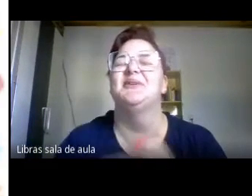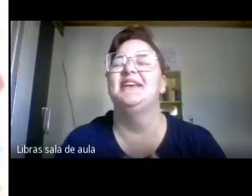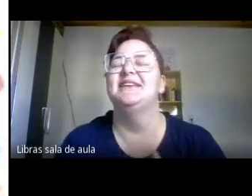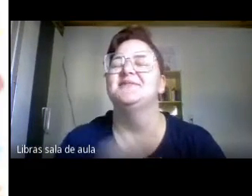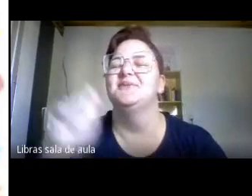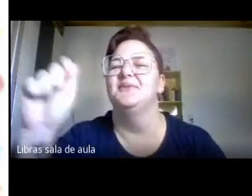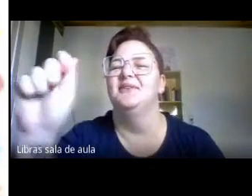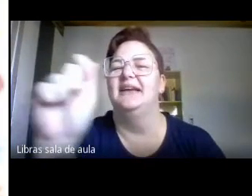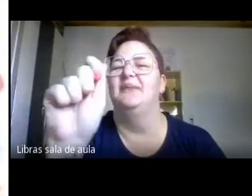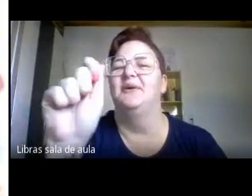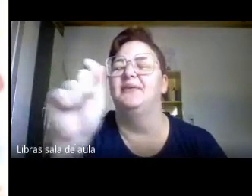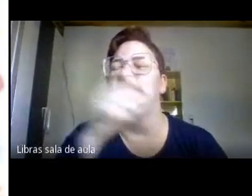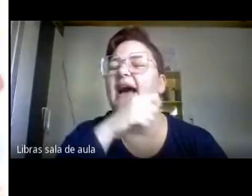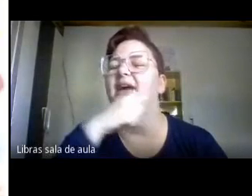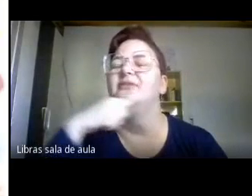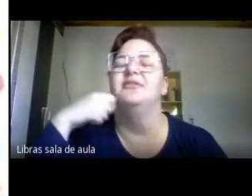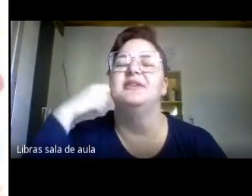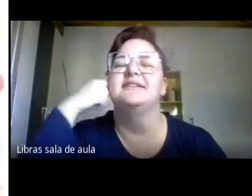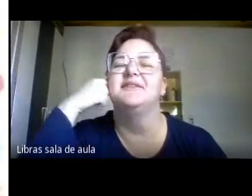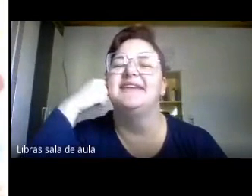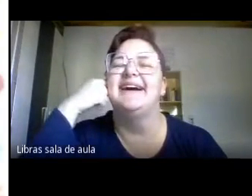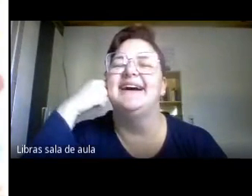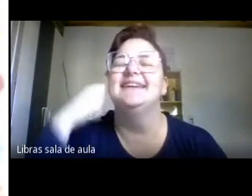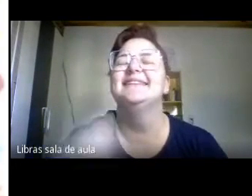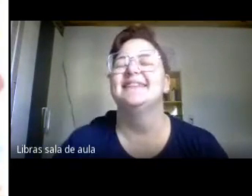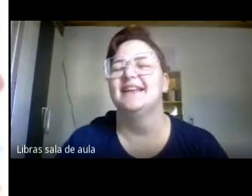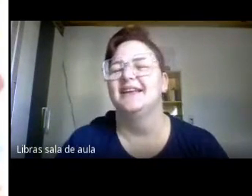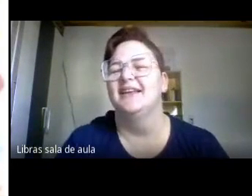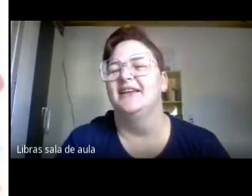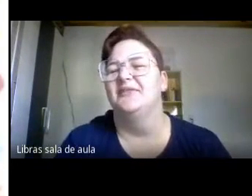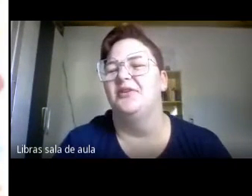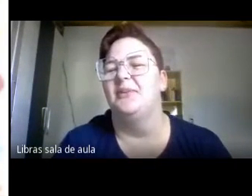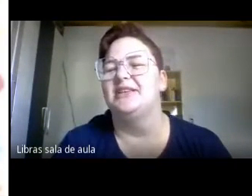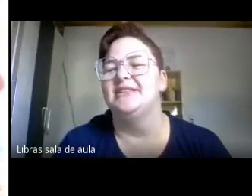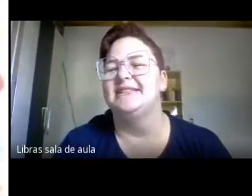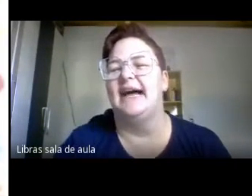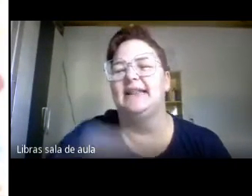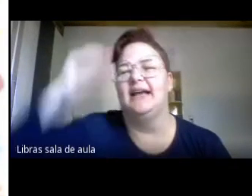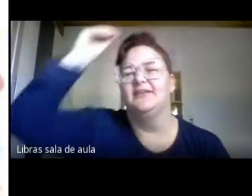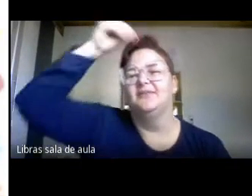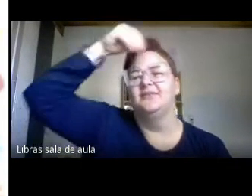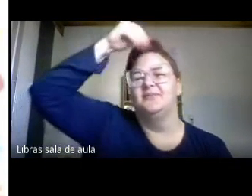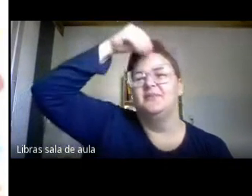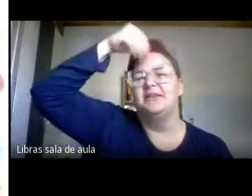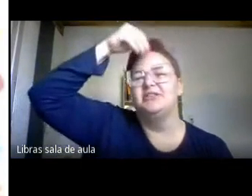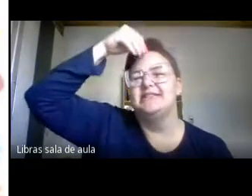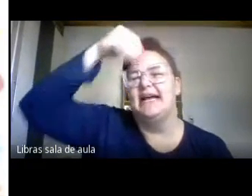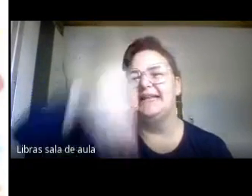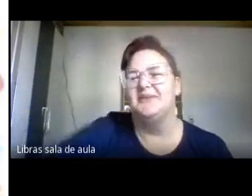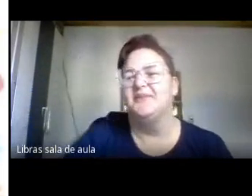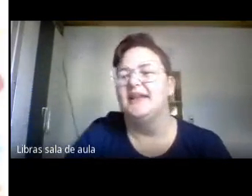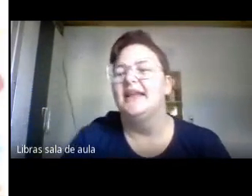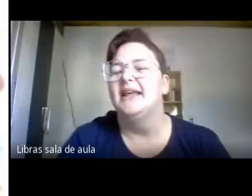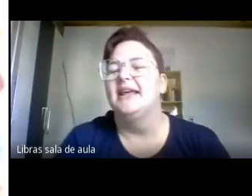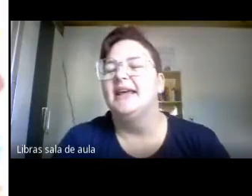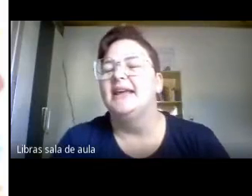o sorriso, a mão em A, configuração em A. Foi batizada.